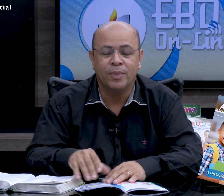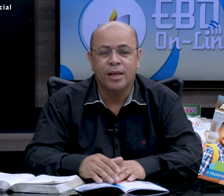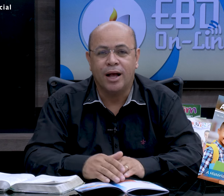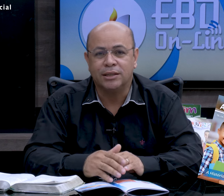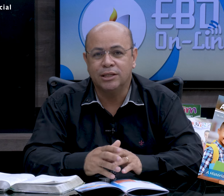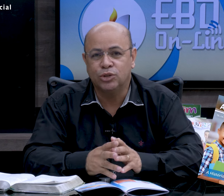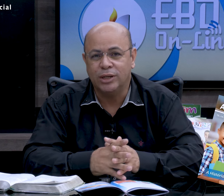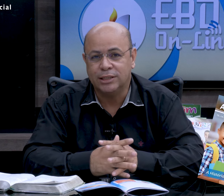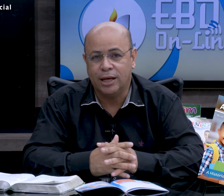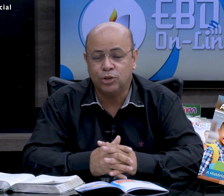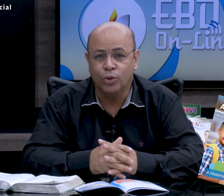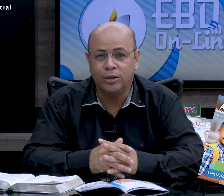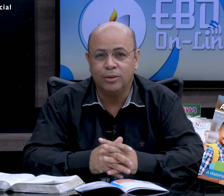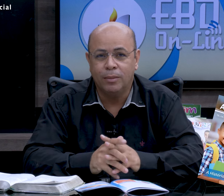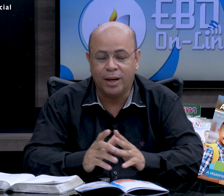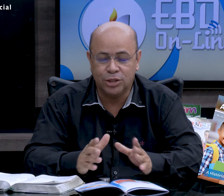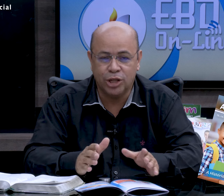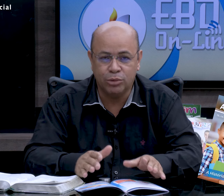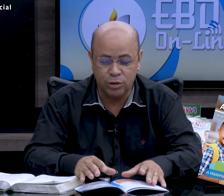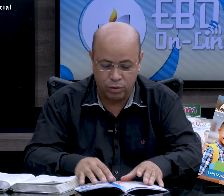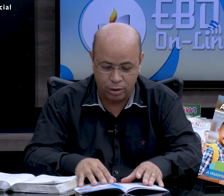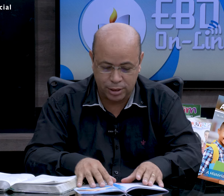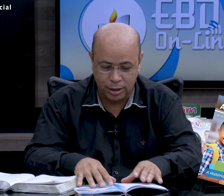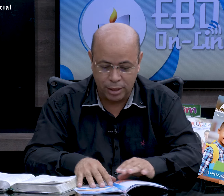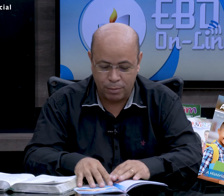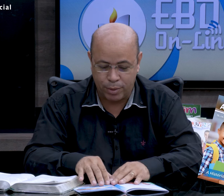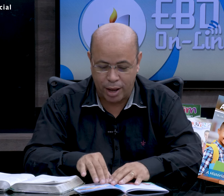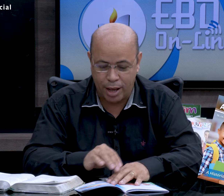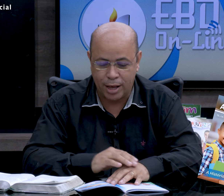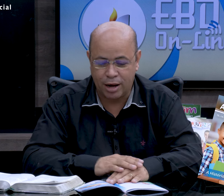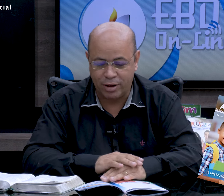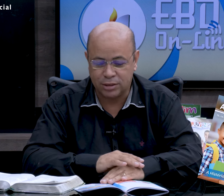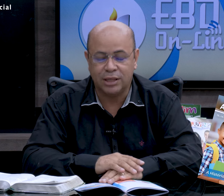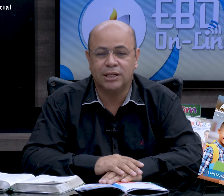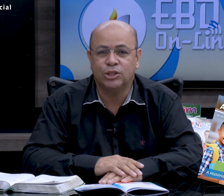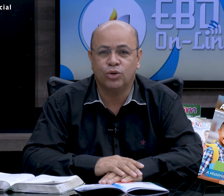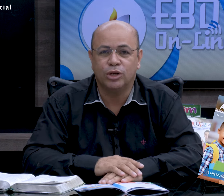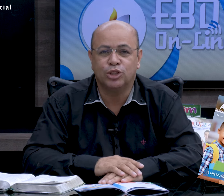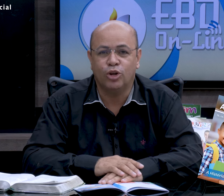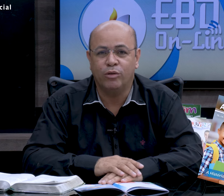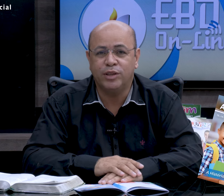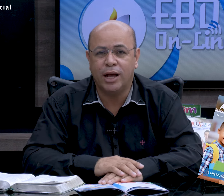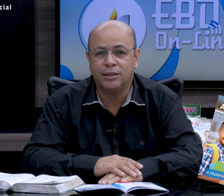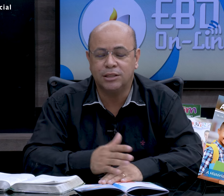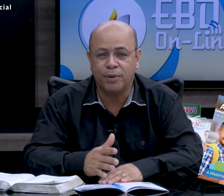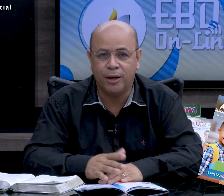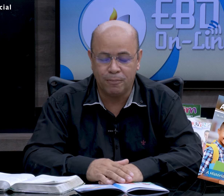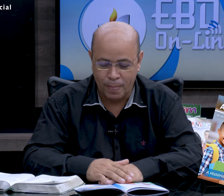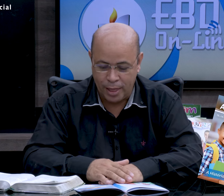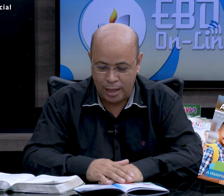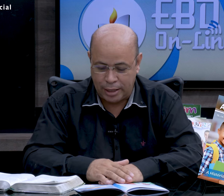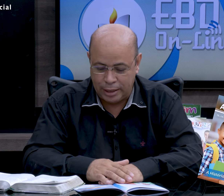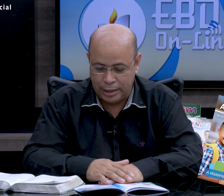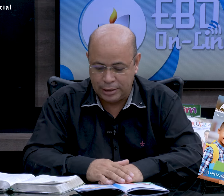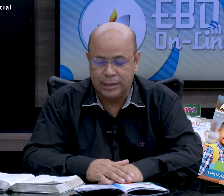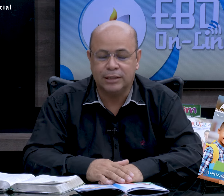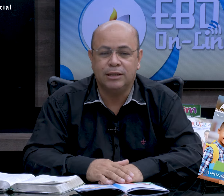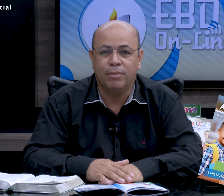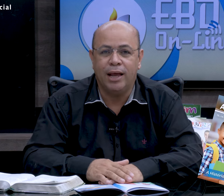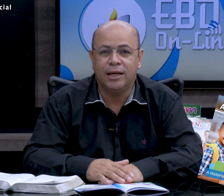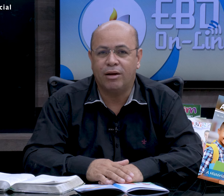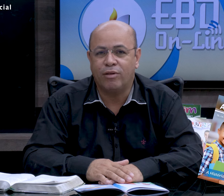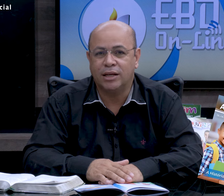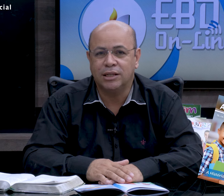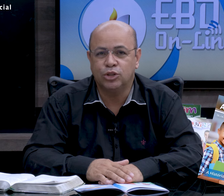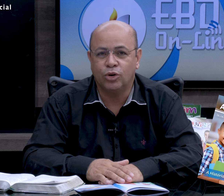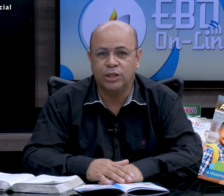gravar as lições 7 e 8 mas estamos de volta pra gravação das lições 9 e 10 espero e tia